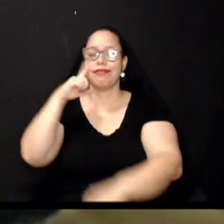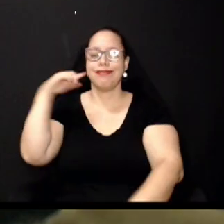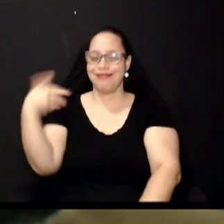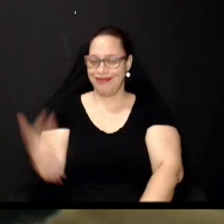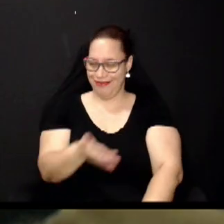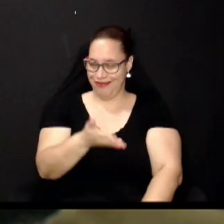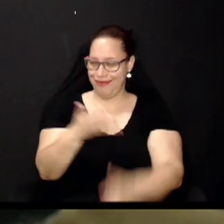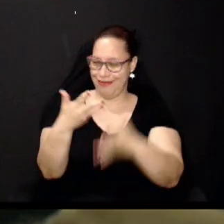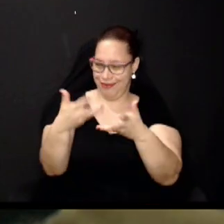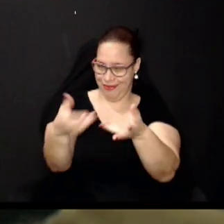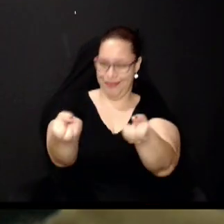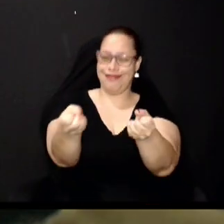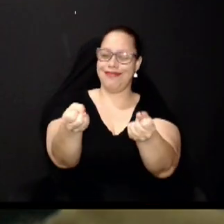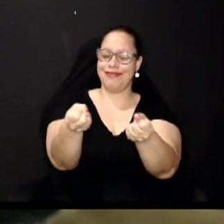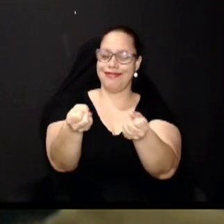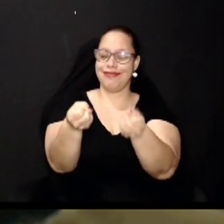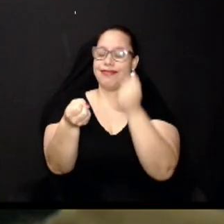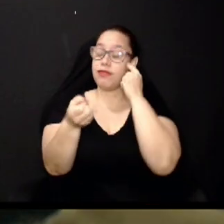receber,